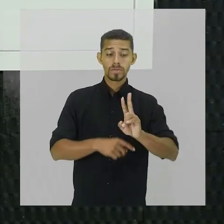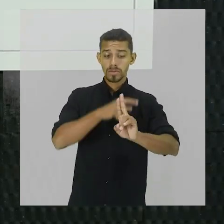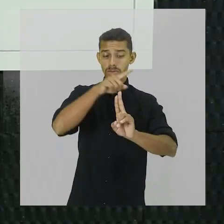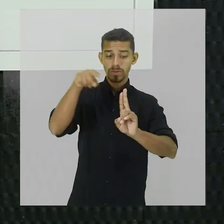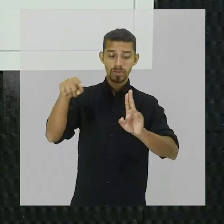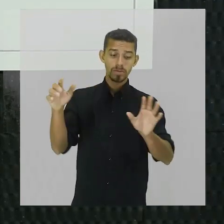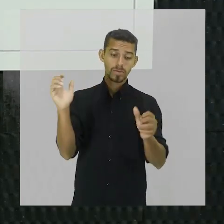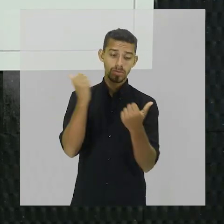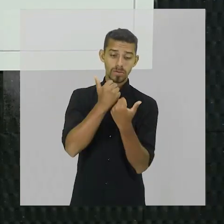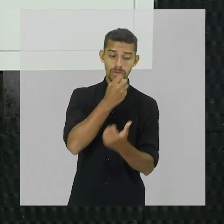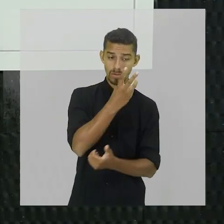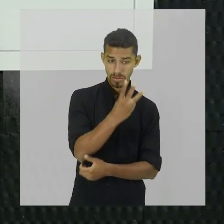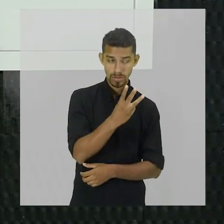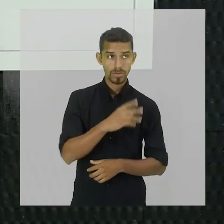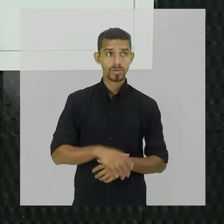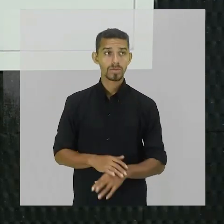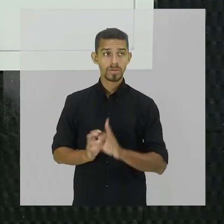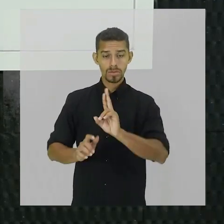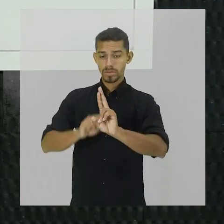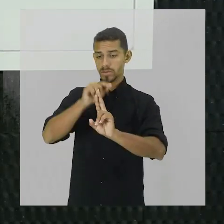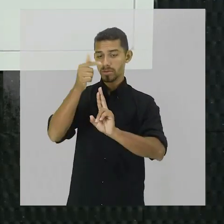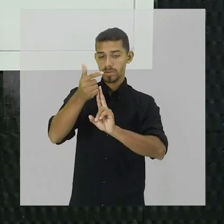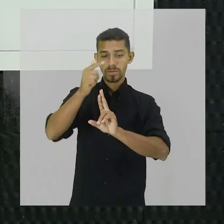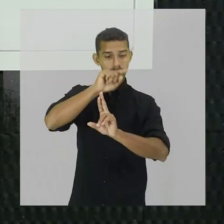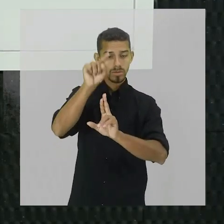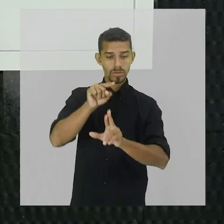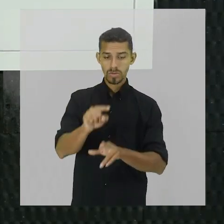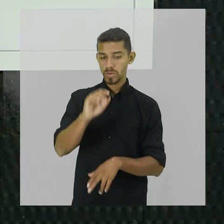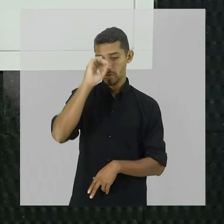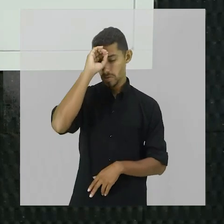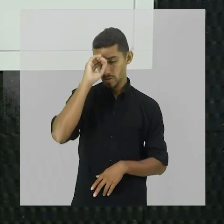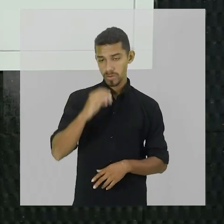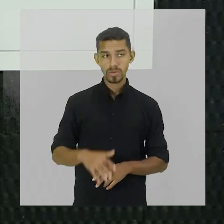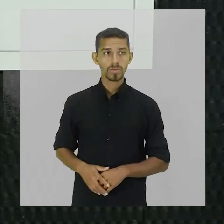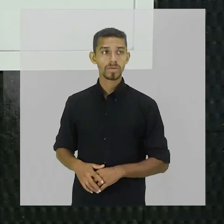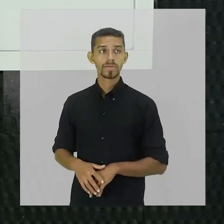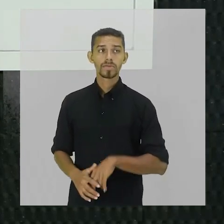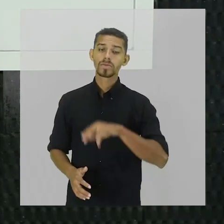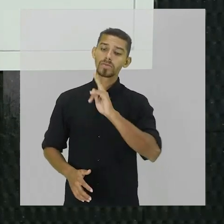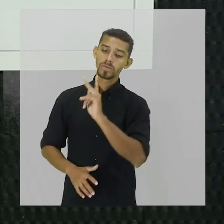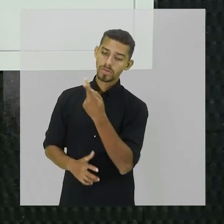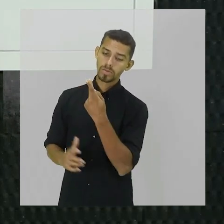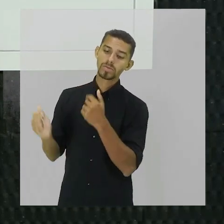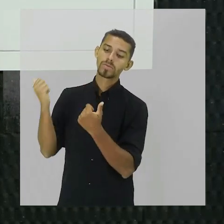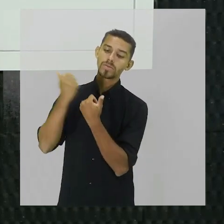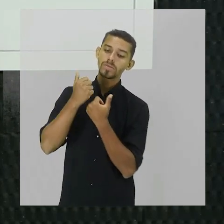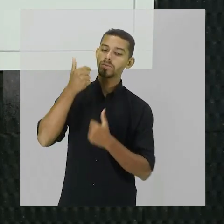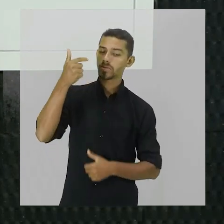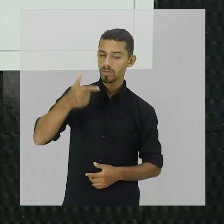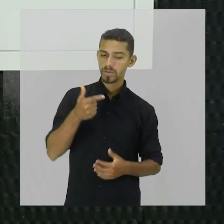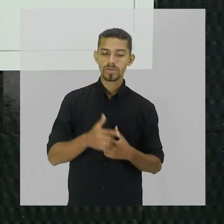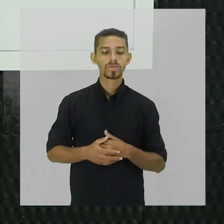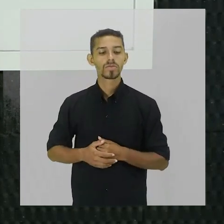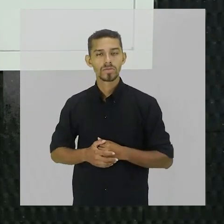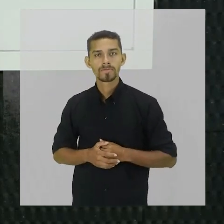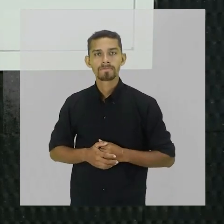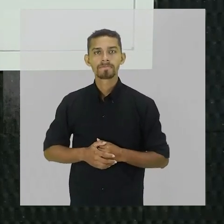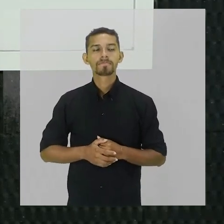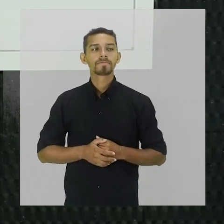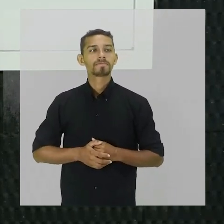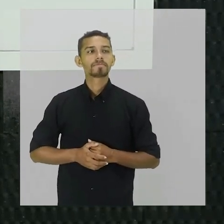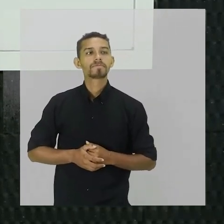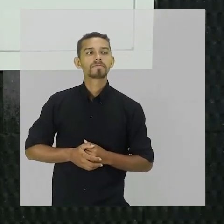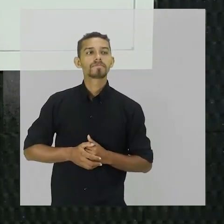igual a 3 vezes o raio ao quadrado, multiplicado pela altura, que é